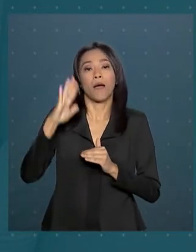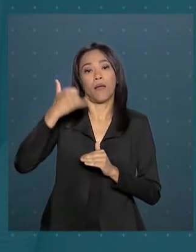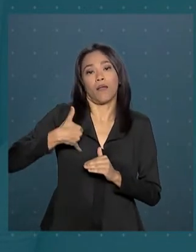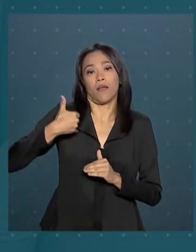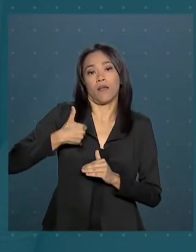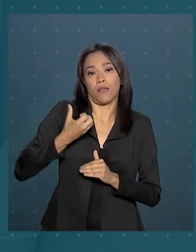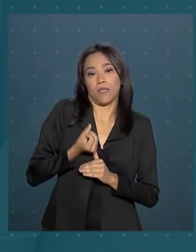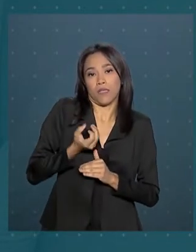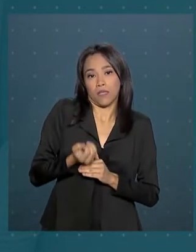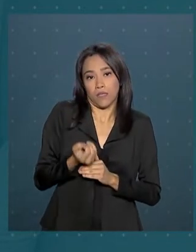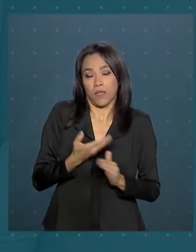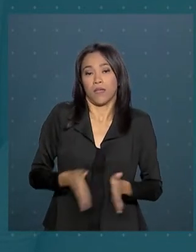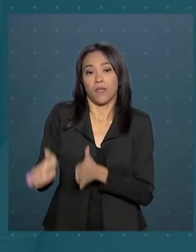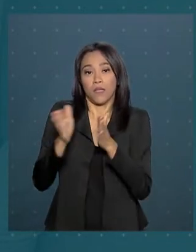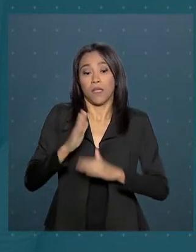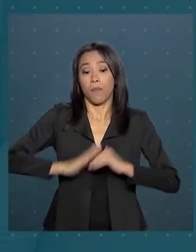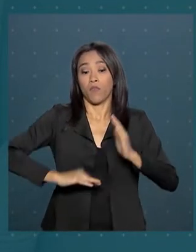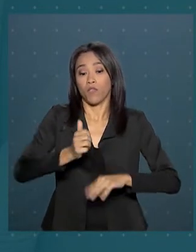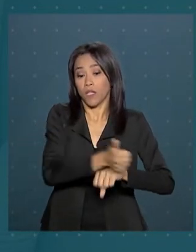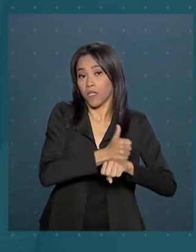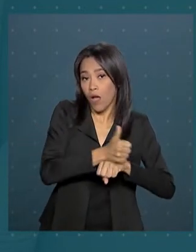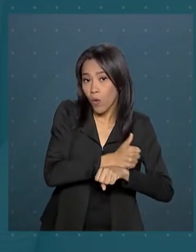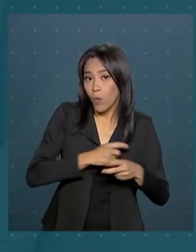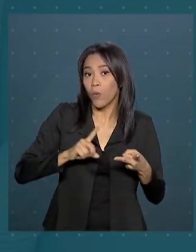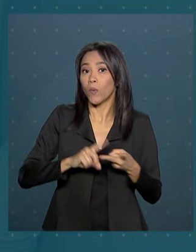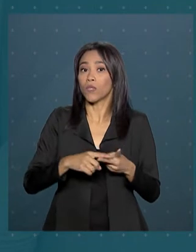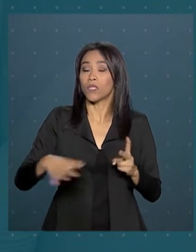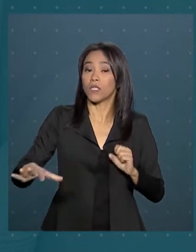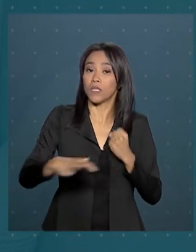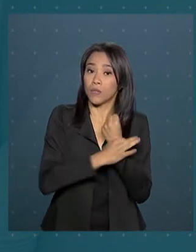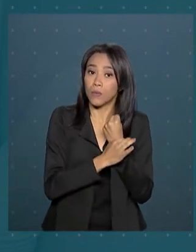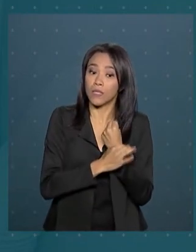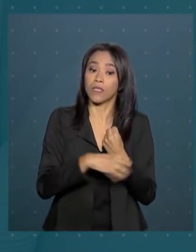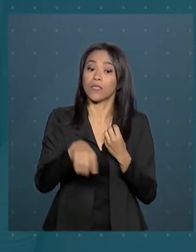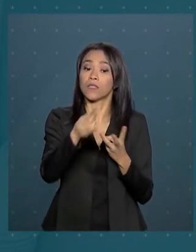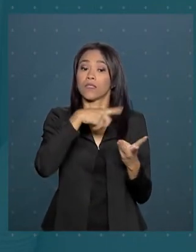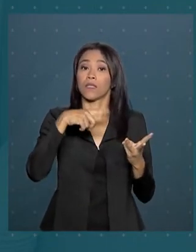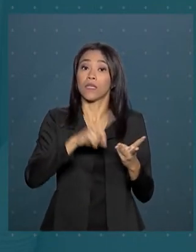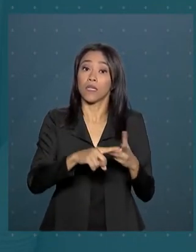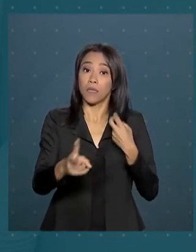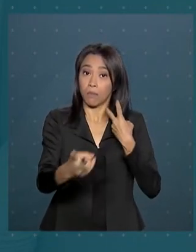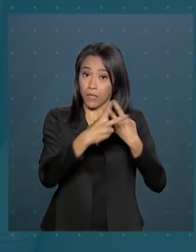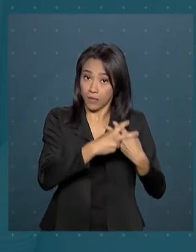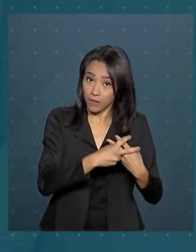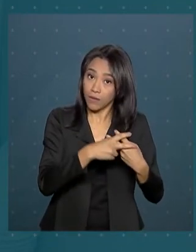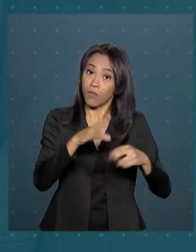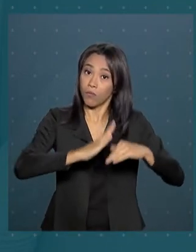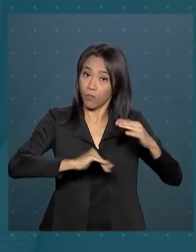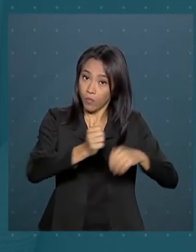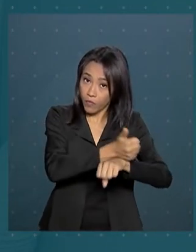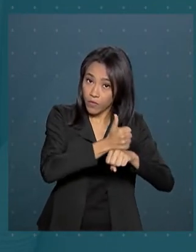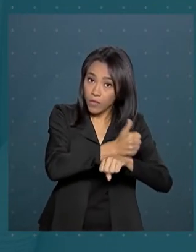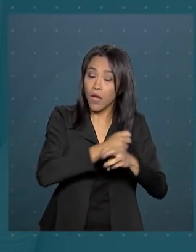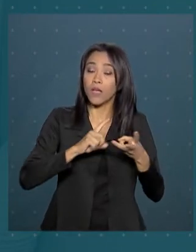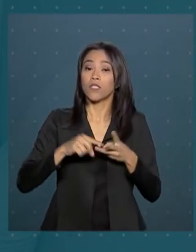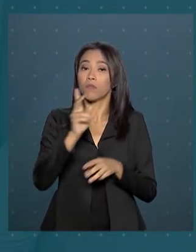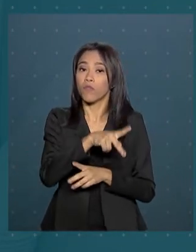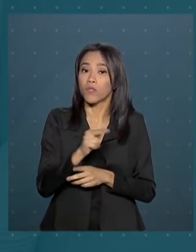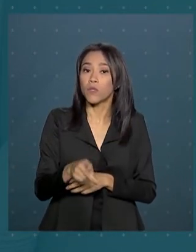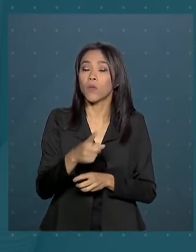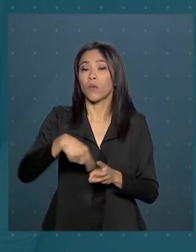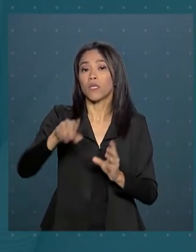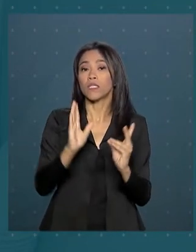anos, profissionais da saúde, da segurança pública e do sistema prisional, além de professores,